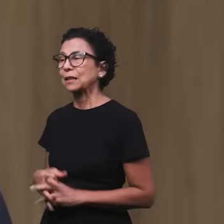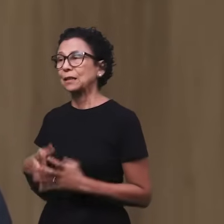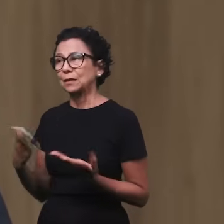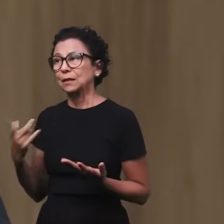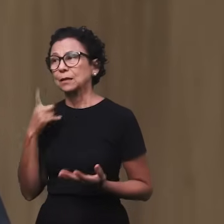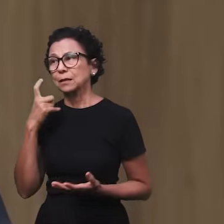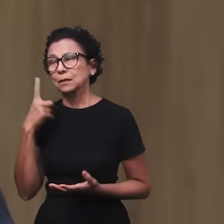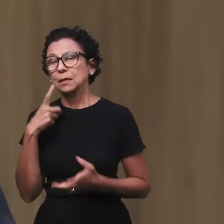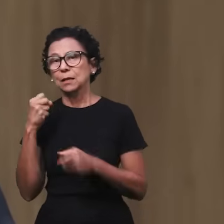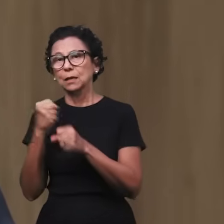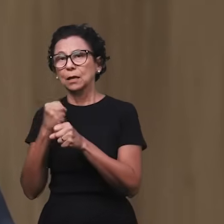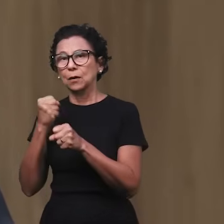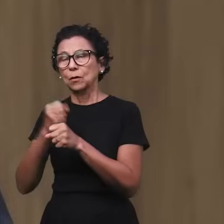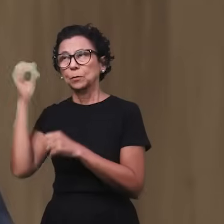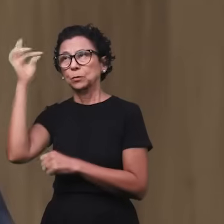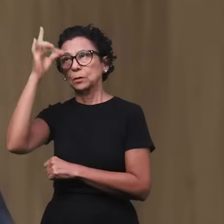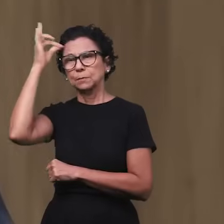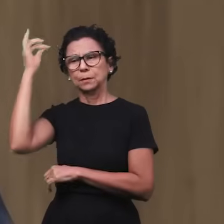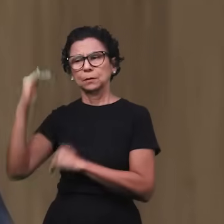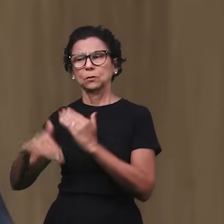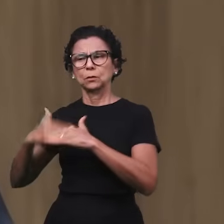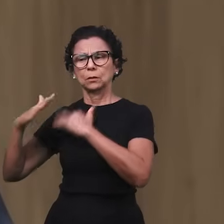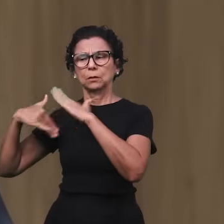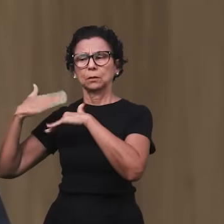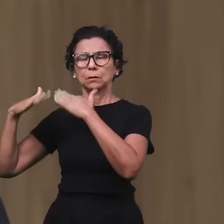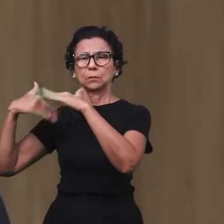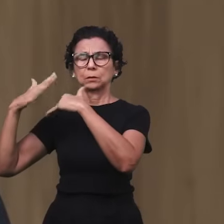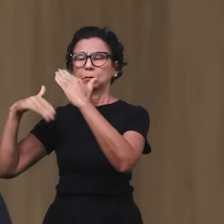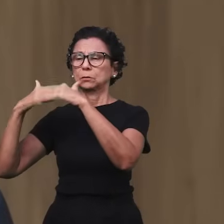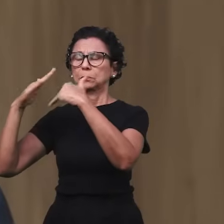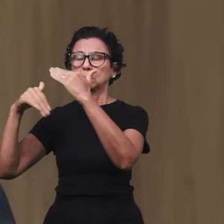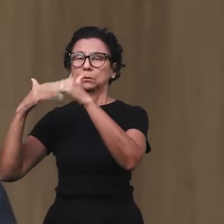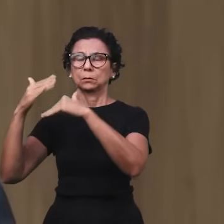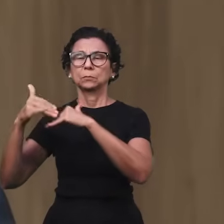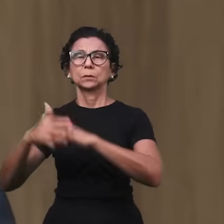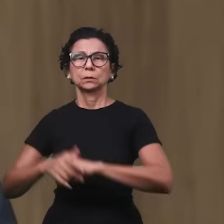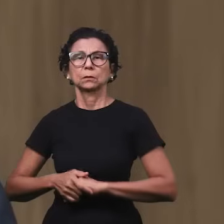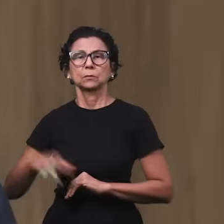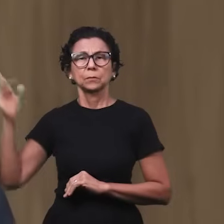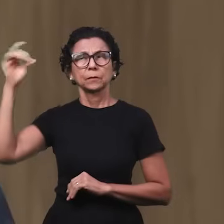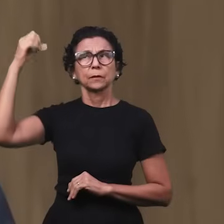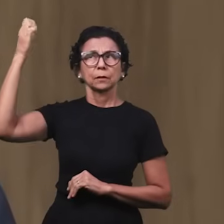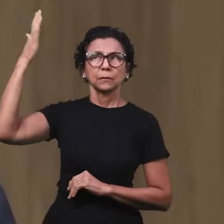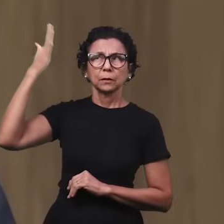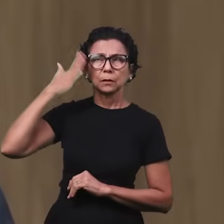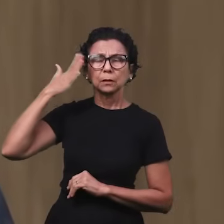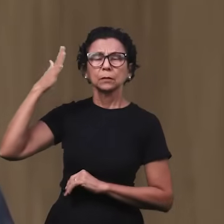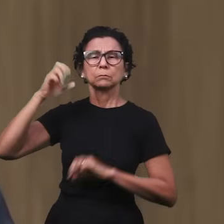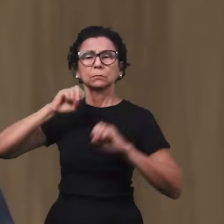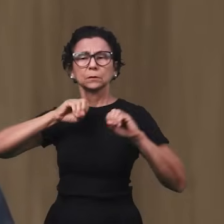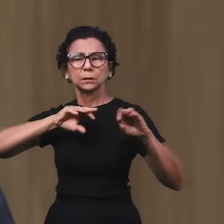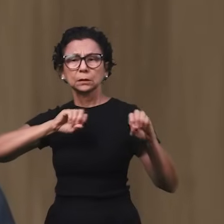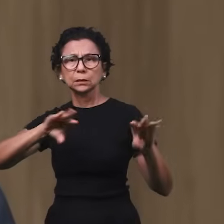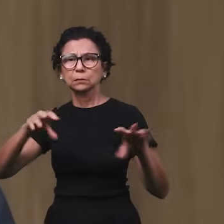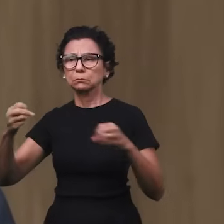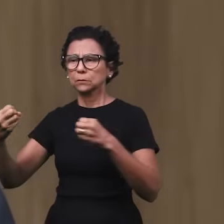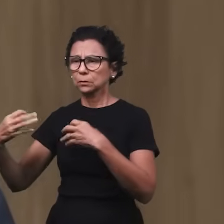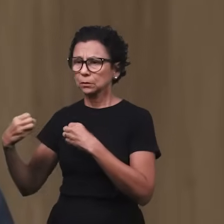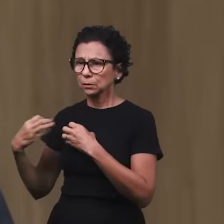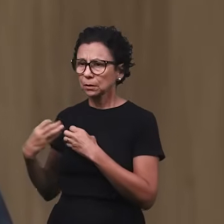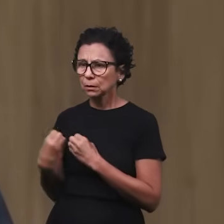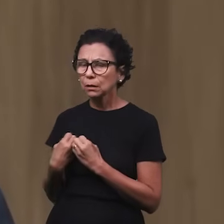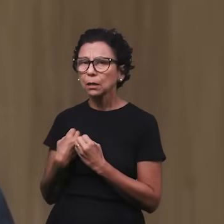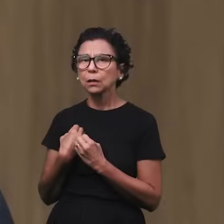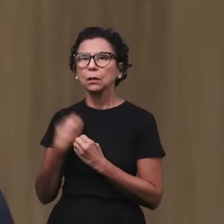a cada dia a obra do Espírito, né, a cada dia o Espírito Santo vai nos revelando, vai nos ensinando, vai nos aperfeiçoando